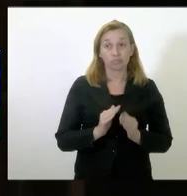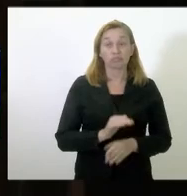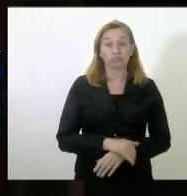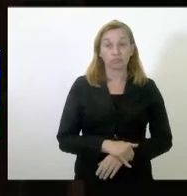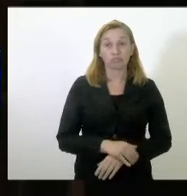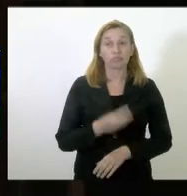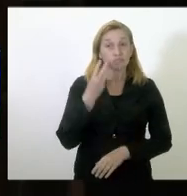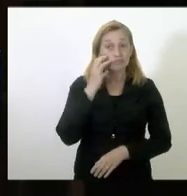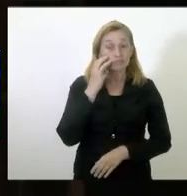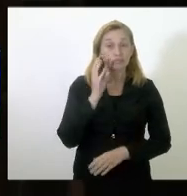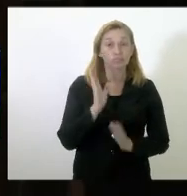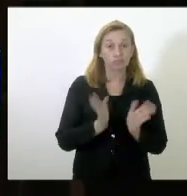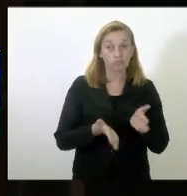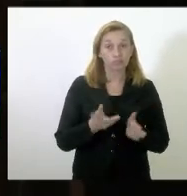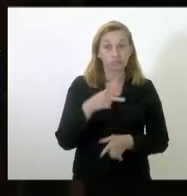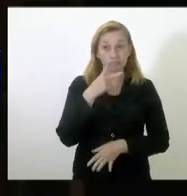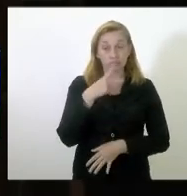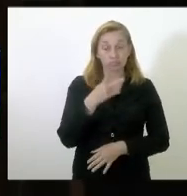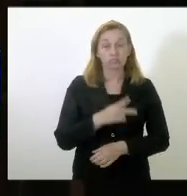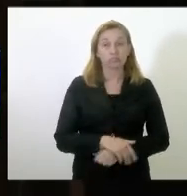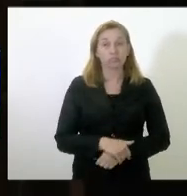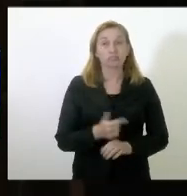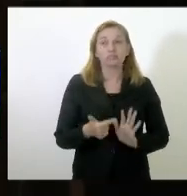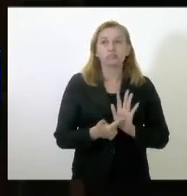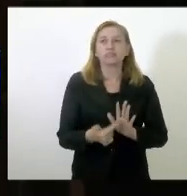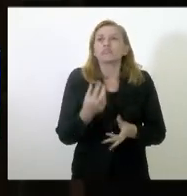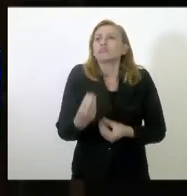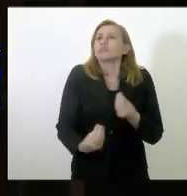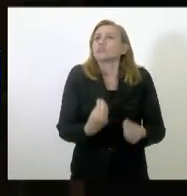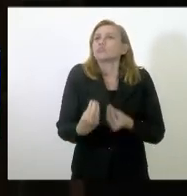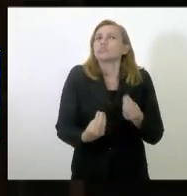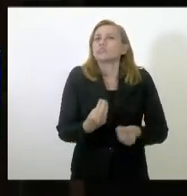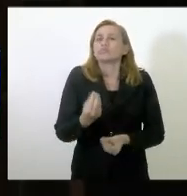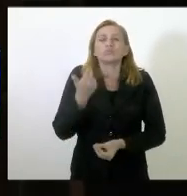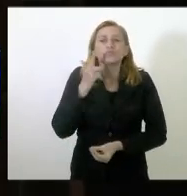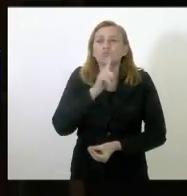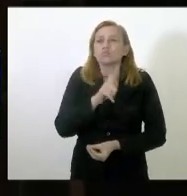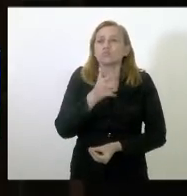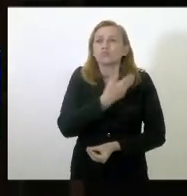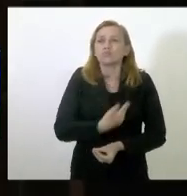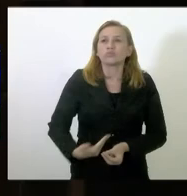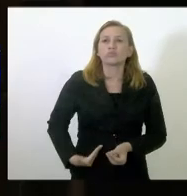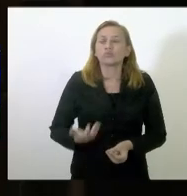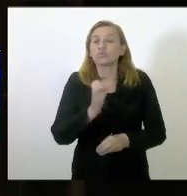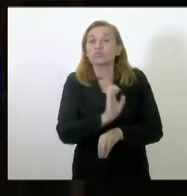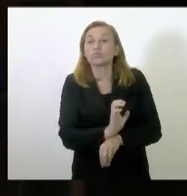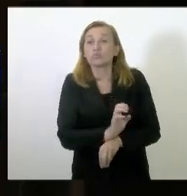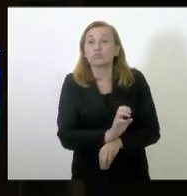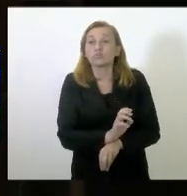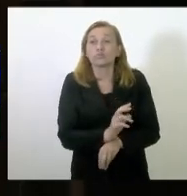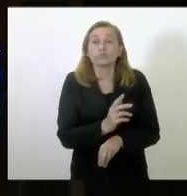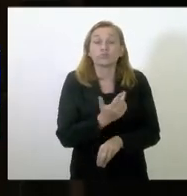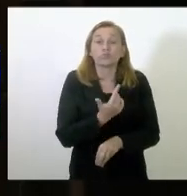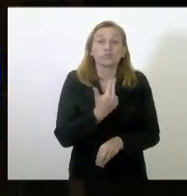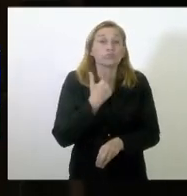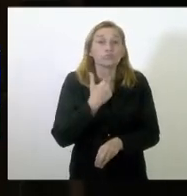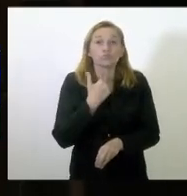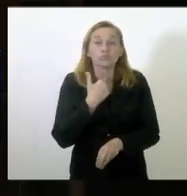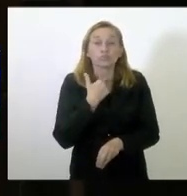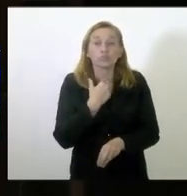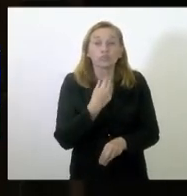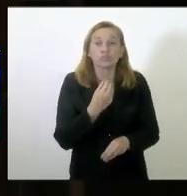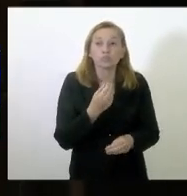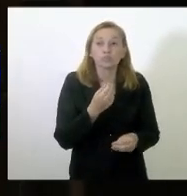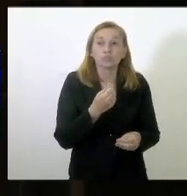Valdec hoje falando aqui, mostrando como é que você consegue governar um Estado sem poder dar aumento para professor,